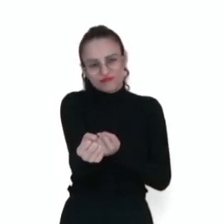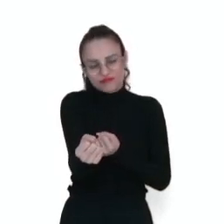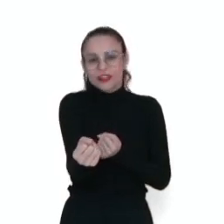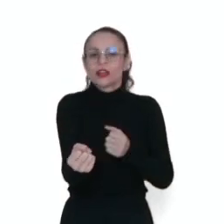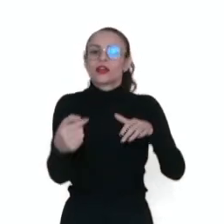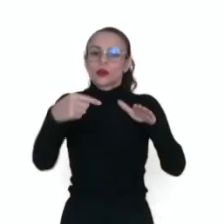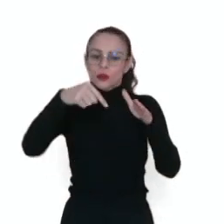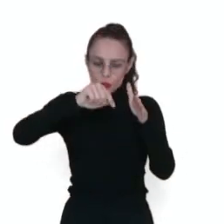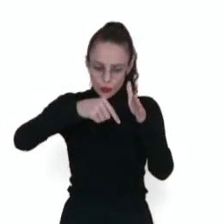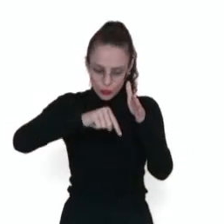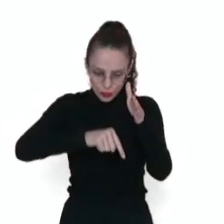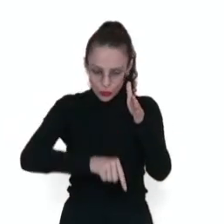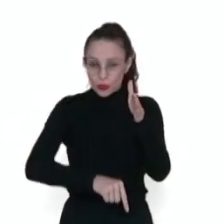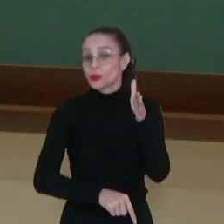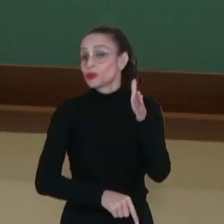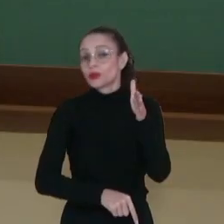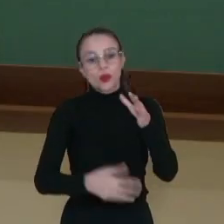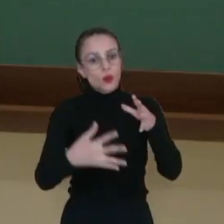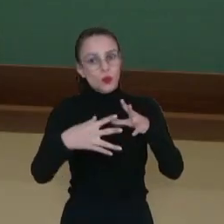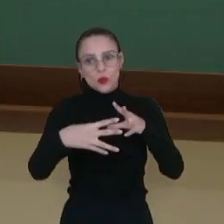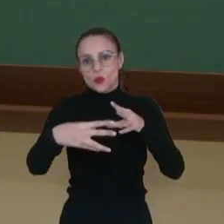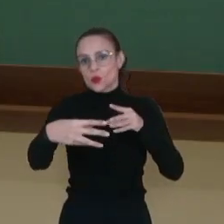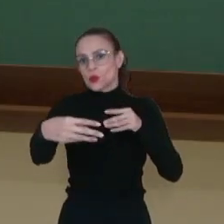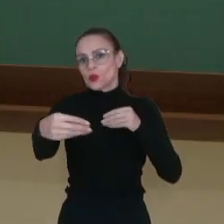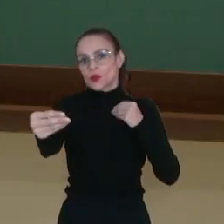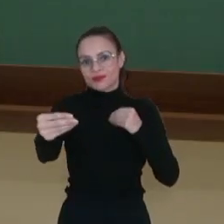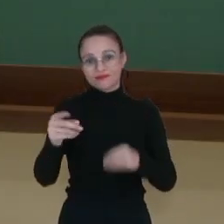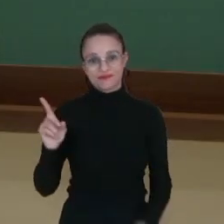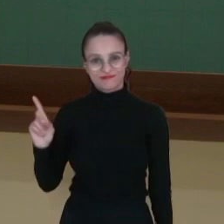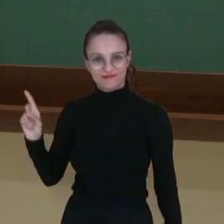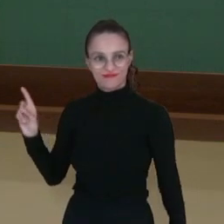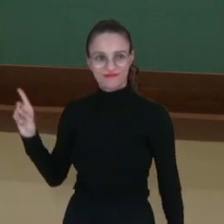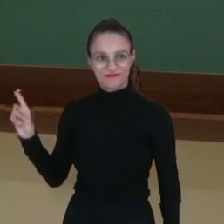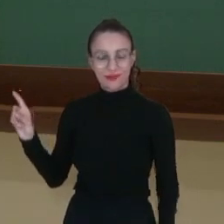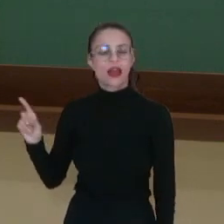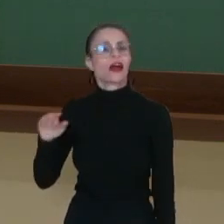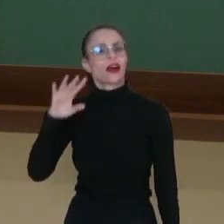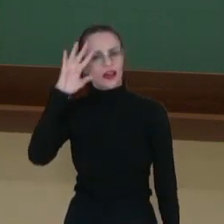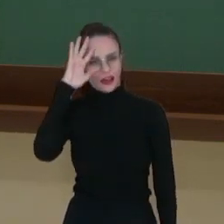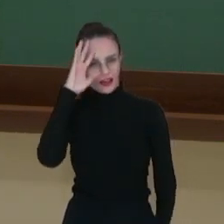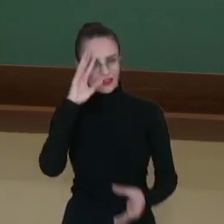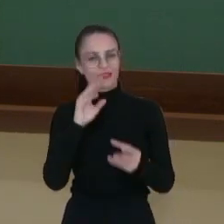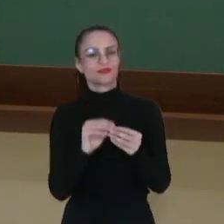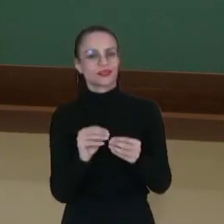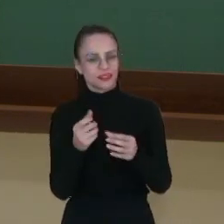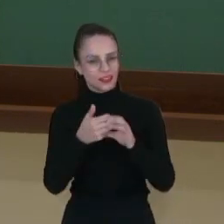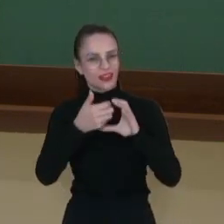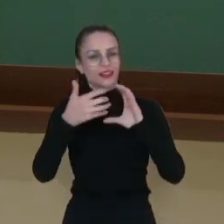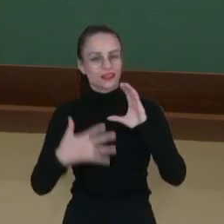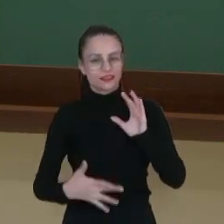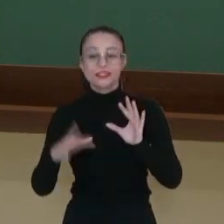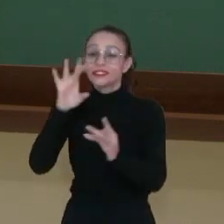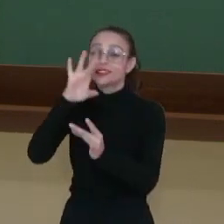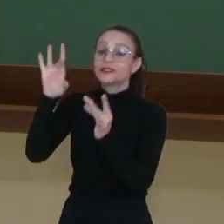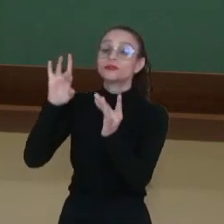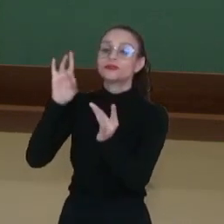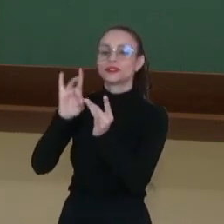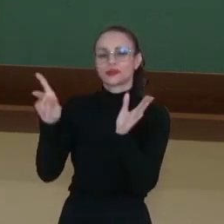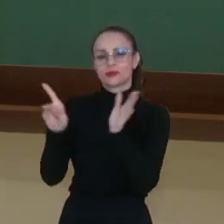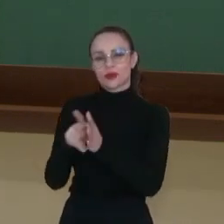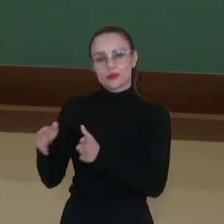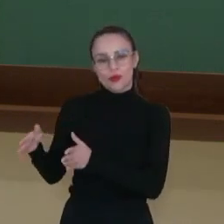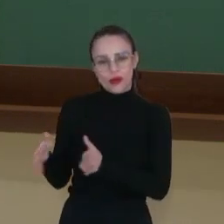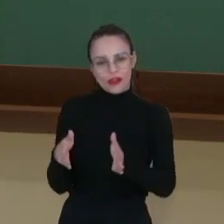subterrâneos, desaparecendo da superfície. Aqui a gente já começa a entender essas características específicas dos rios da